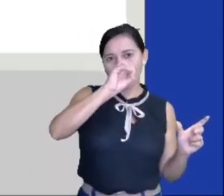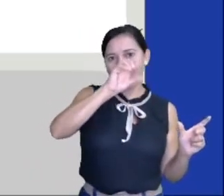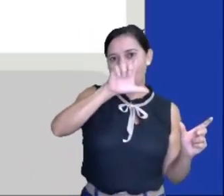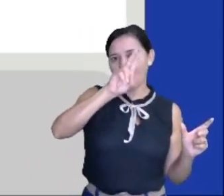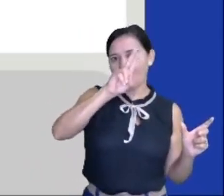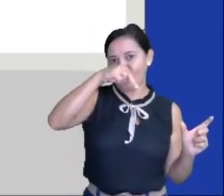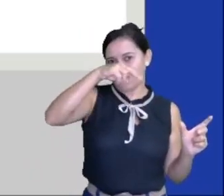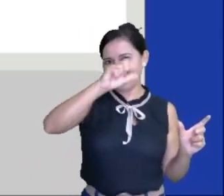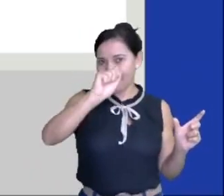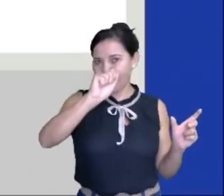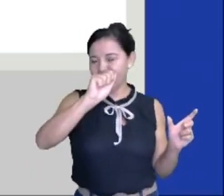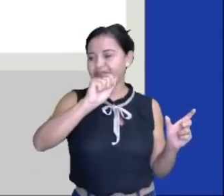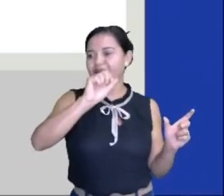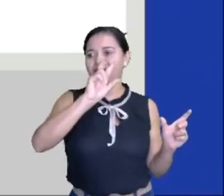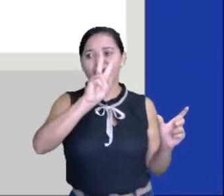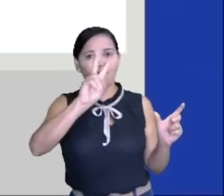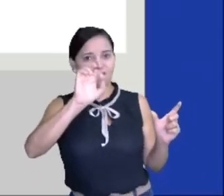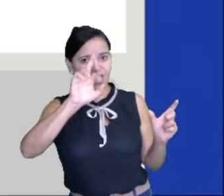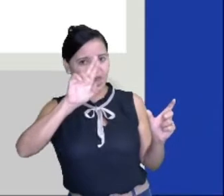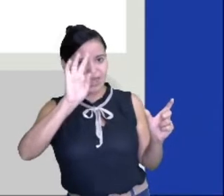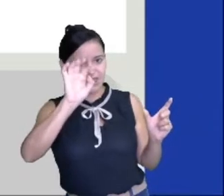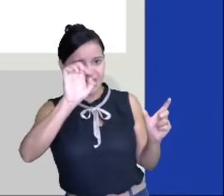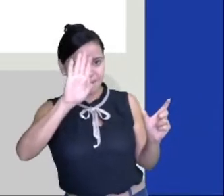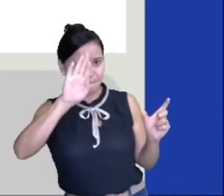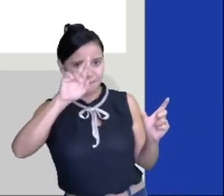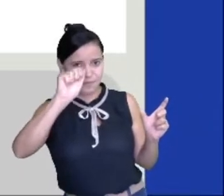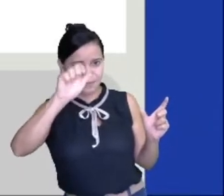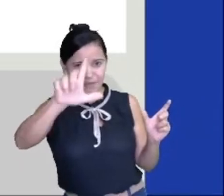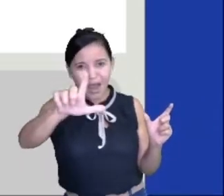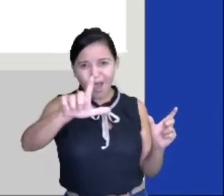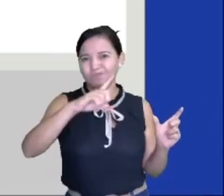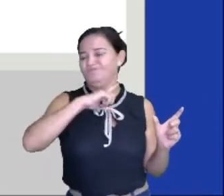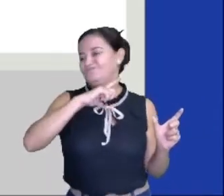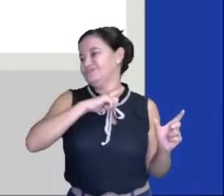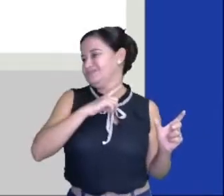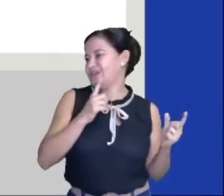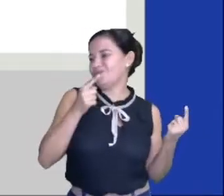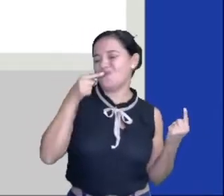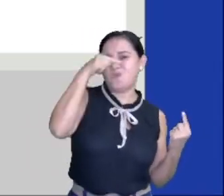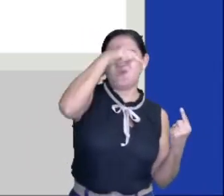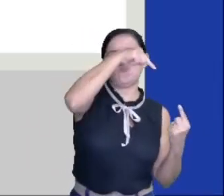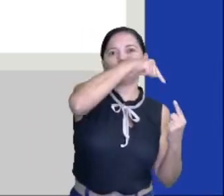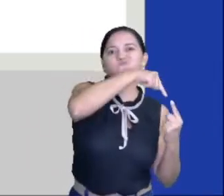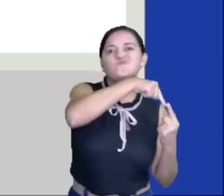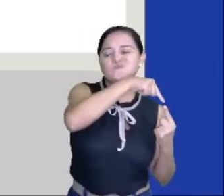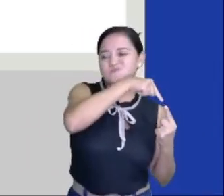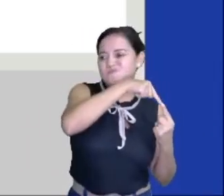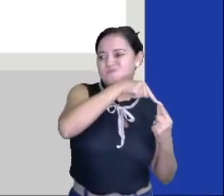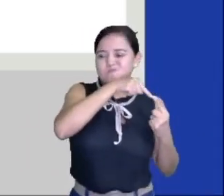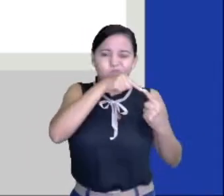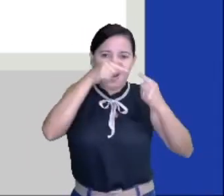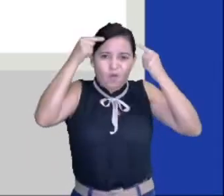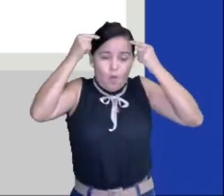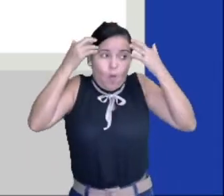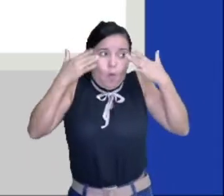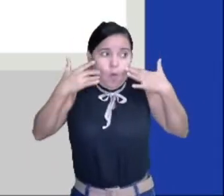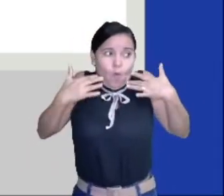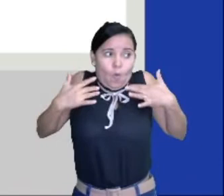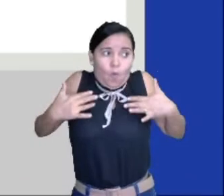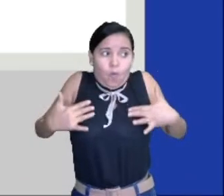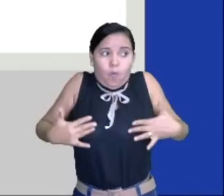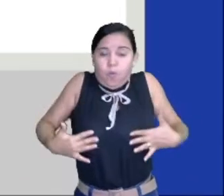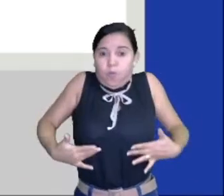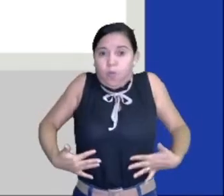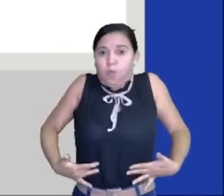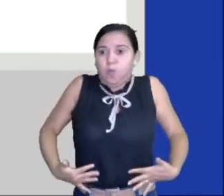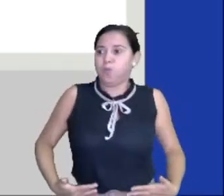que é um caminho, uma via de nervos que liga o nosso encéfalo para todo o restante do nosso corpo.